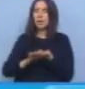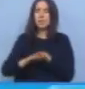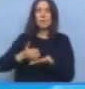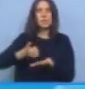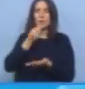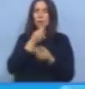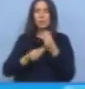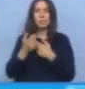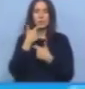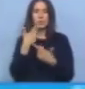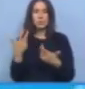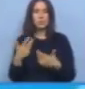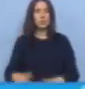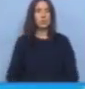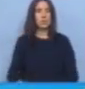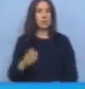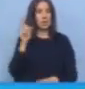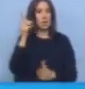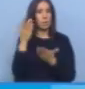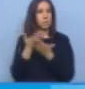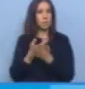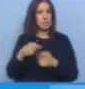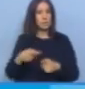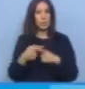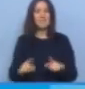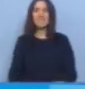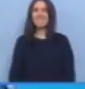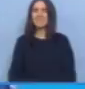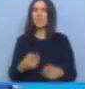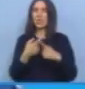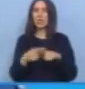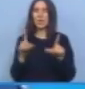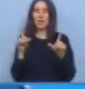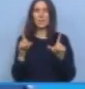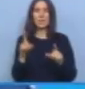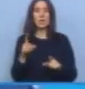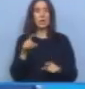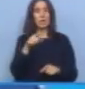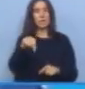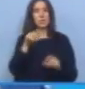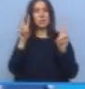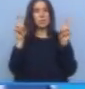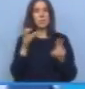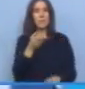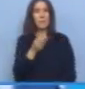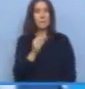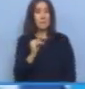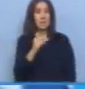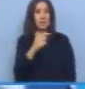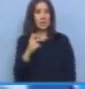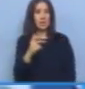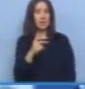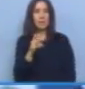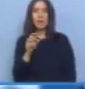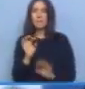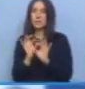comer tudo. E o pão lá é completamente diferente do nosso pão daqui. É completamente diferente. Vocês chamam pita, tipo pita, mas é um